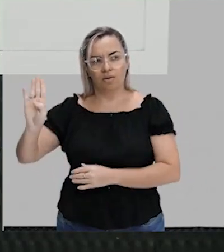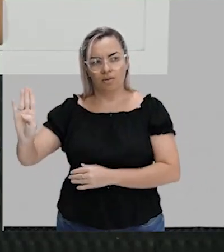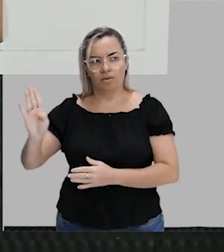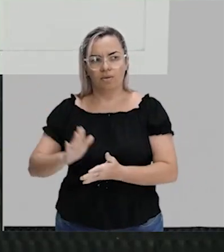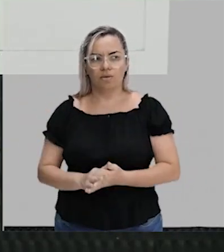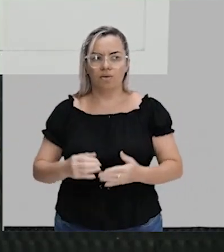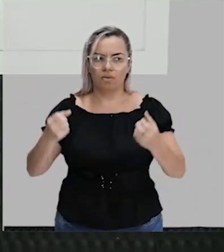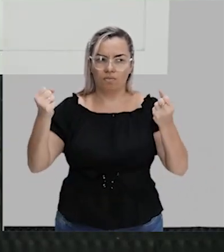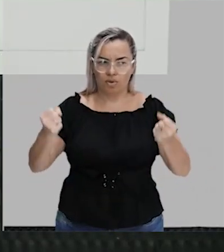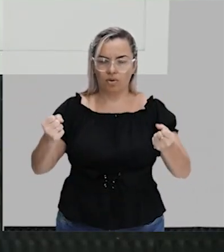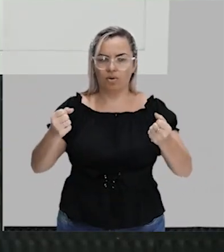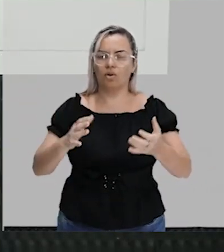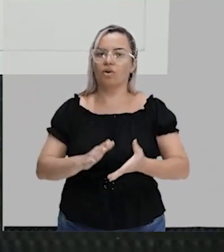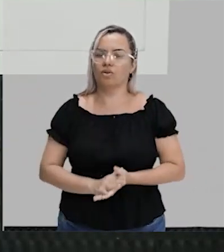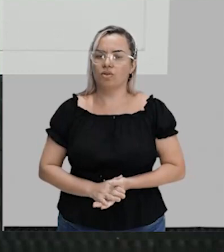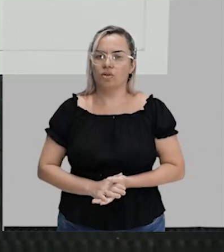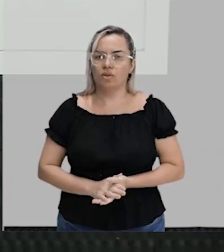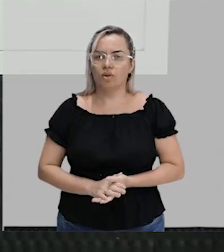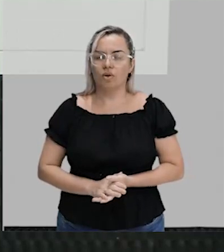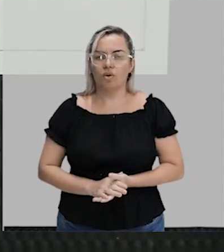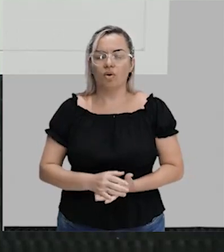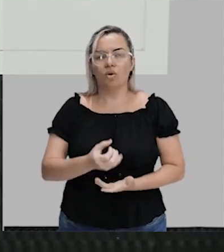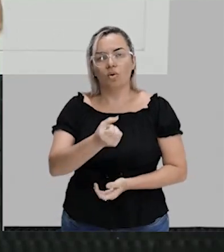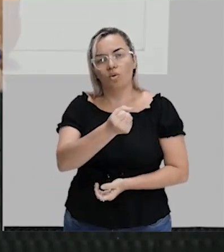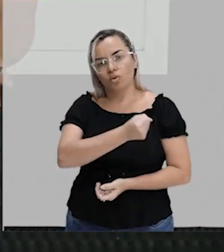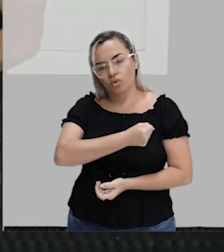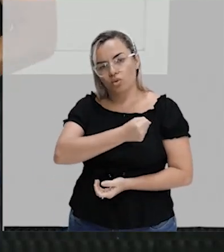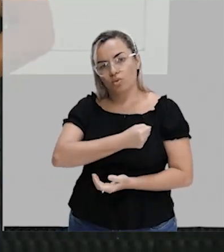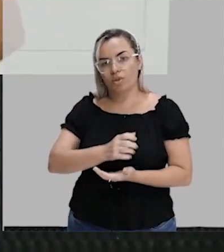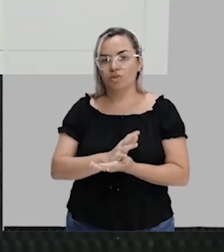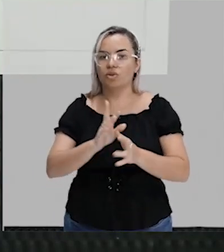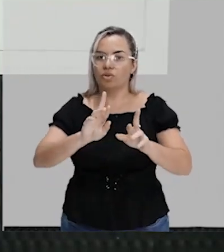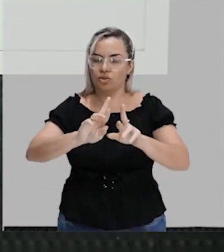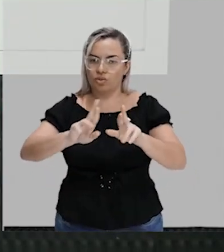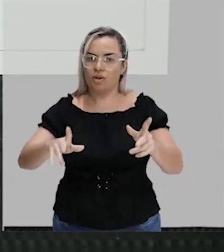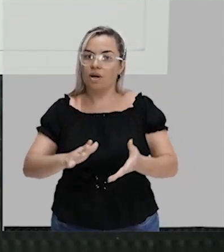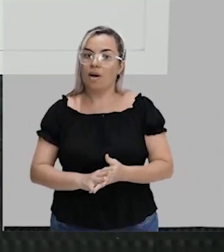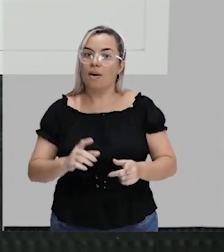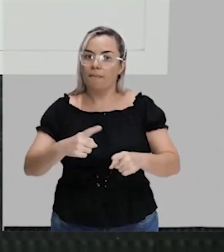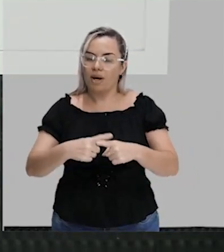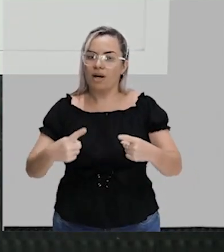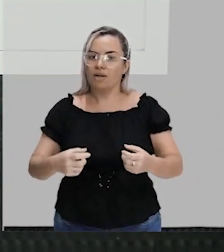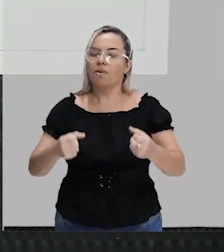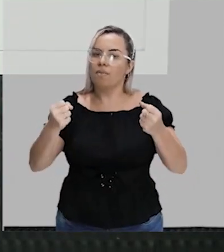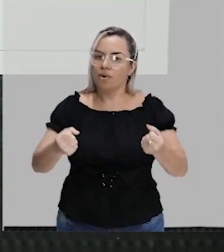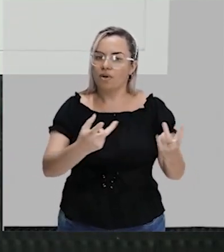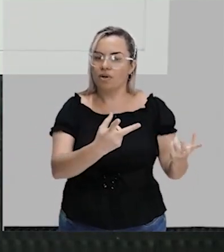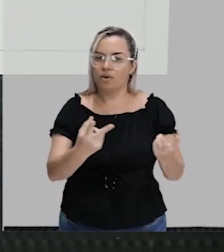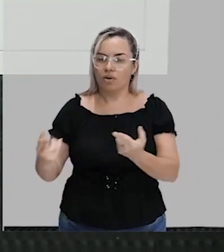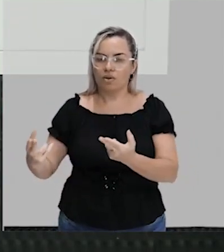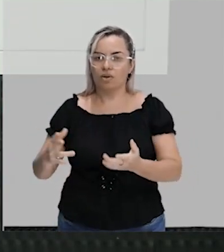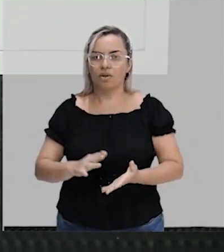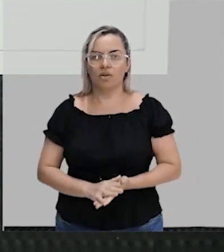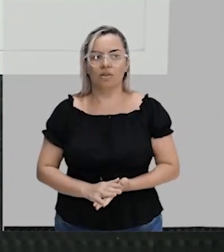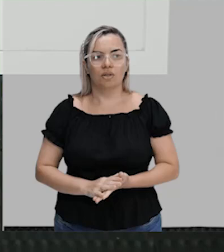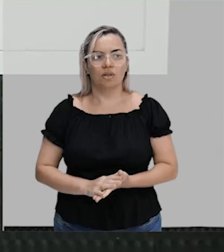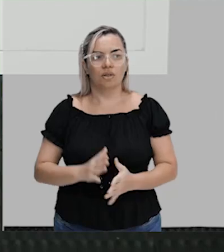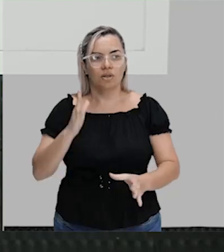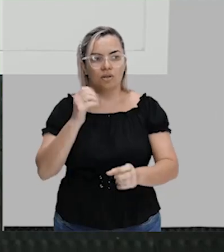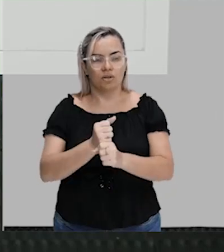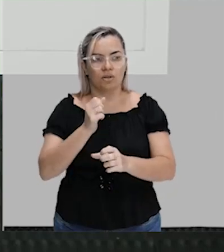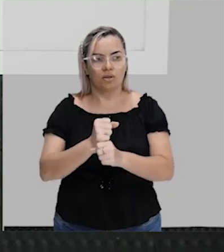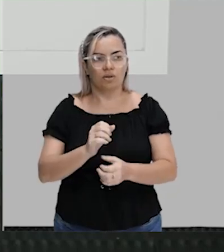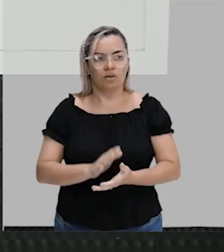posso dizer Posso sim galera porque às vezes os números estão de outro jeito né você tem que três quintos só mas o 3/5 se você